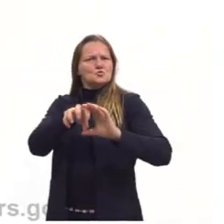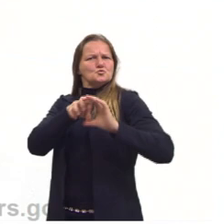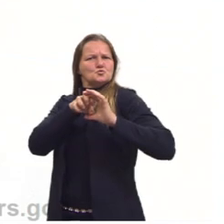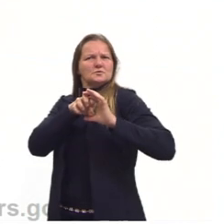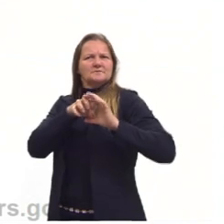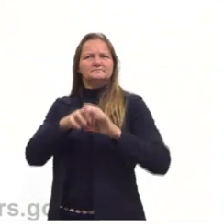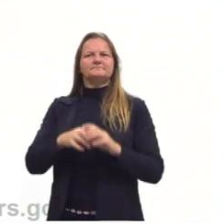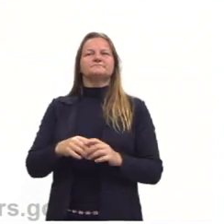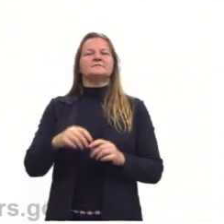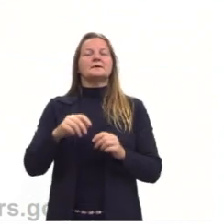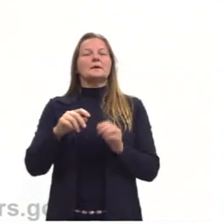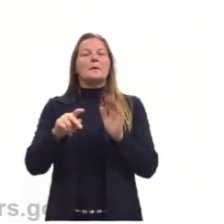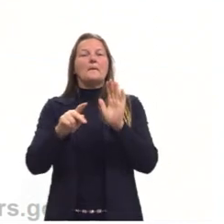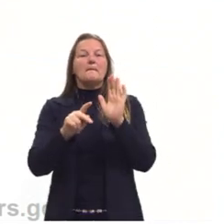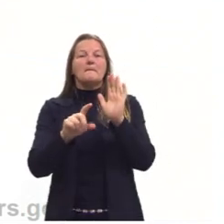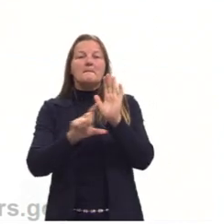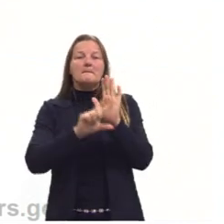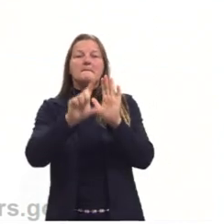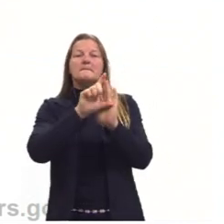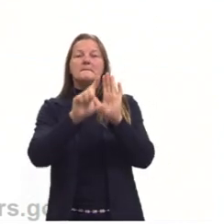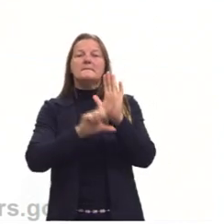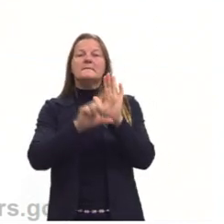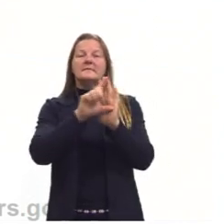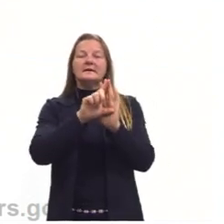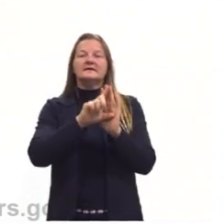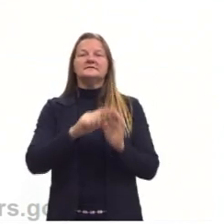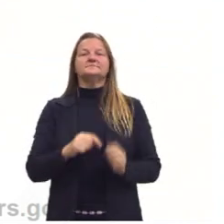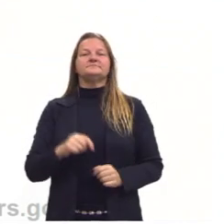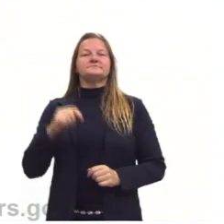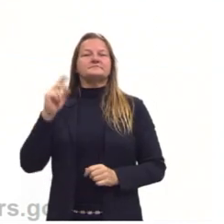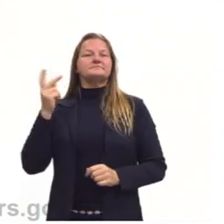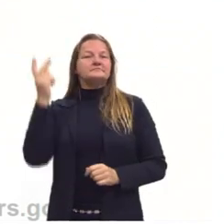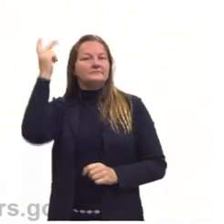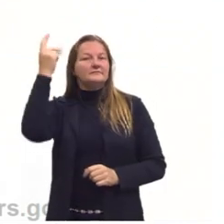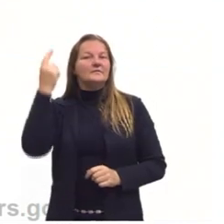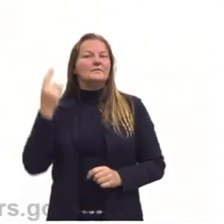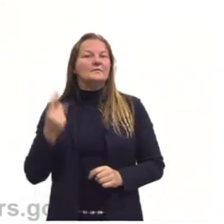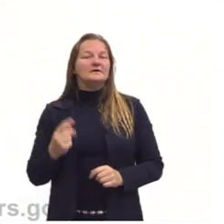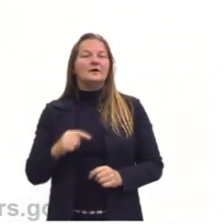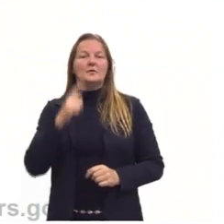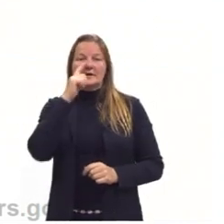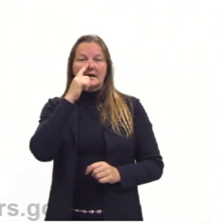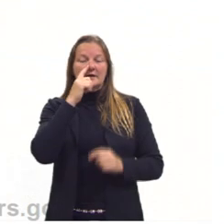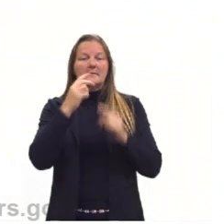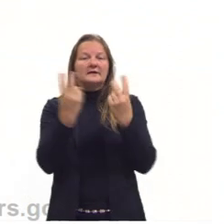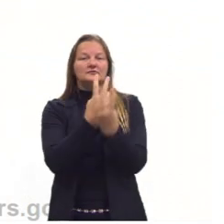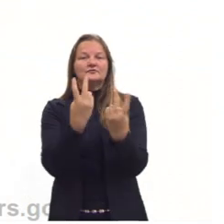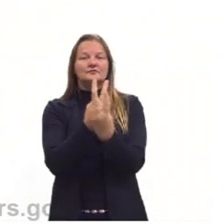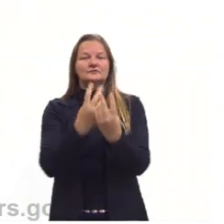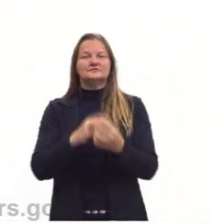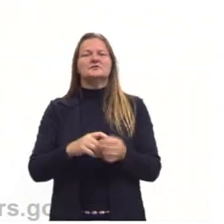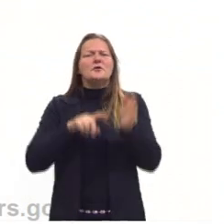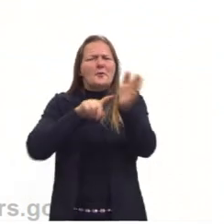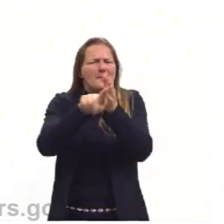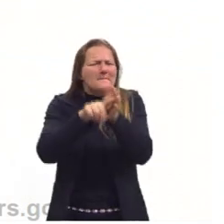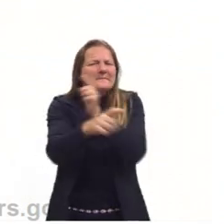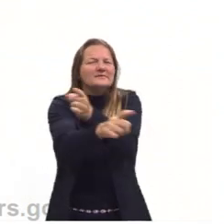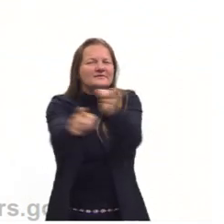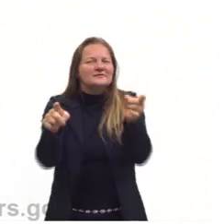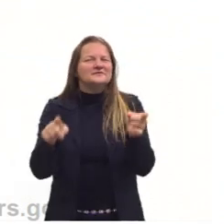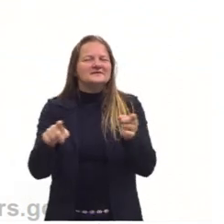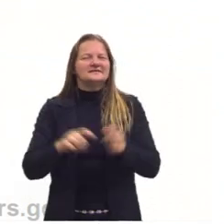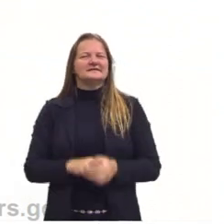Princípio de Pascal e princípio de Arquimedes para começar então fazer uma pergunta para vocês